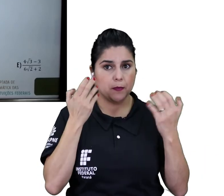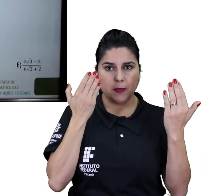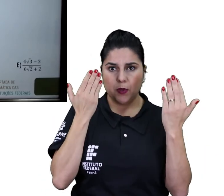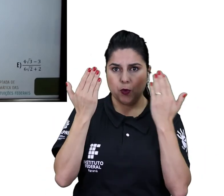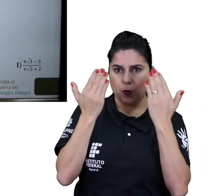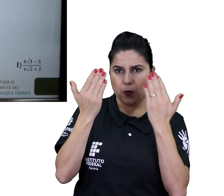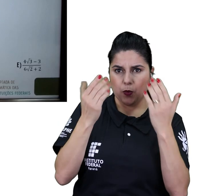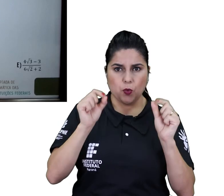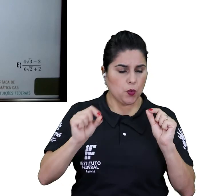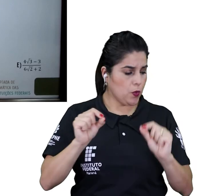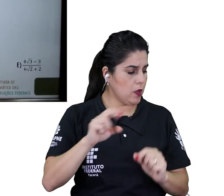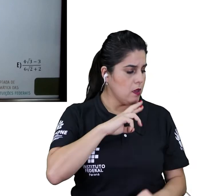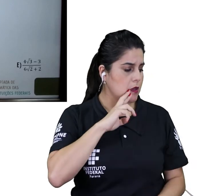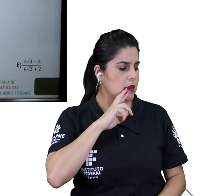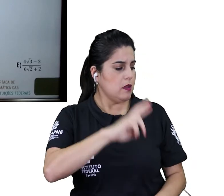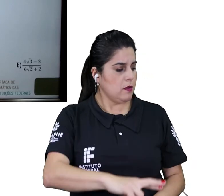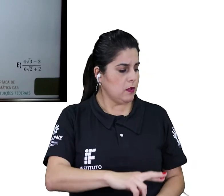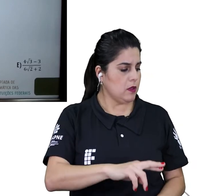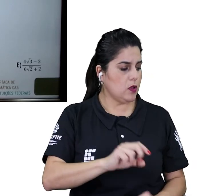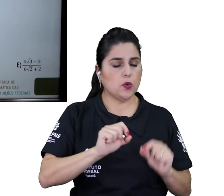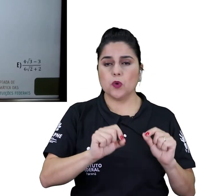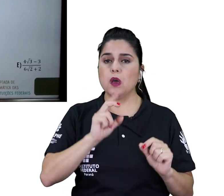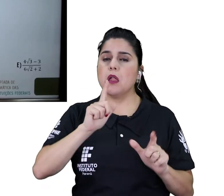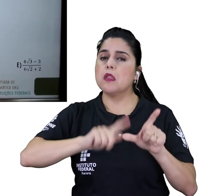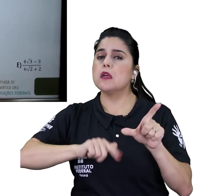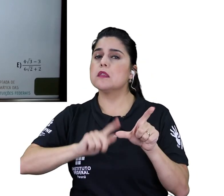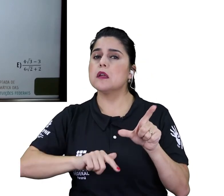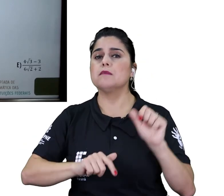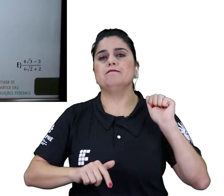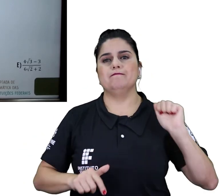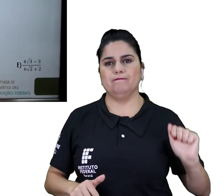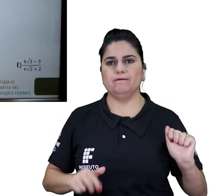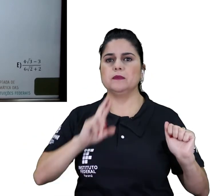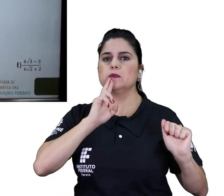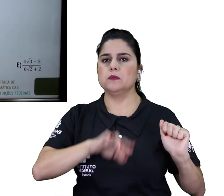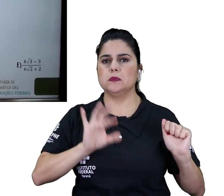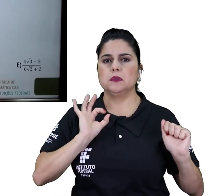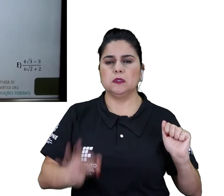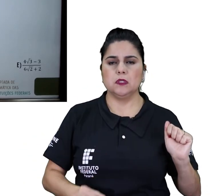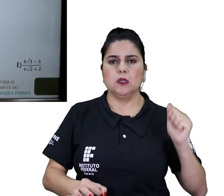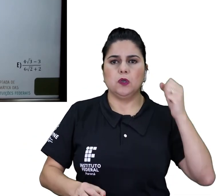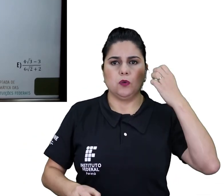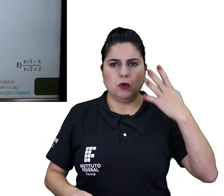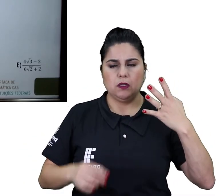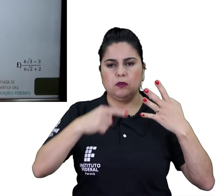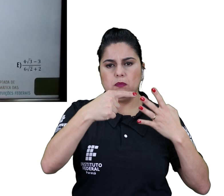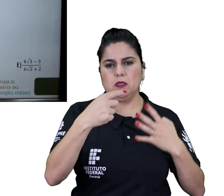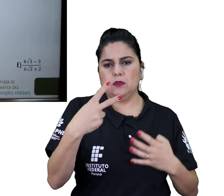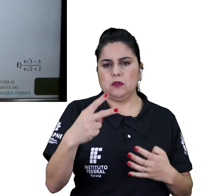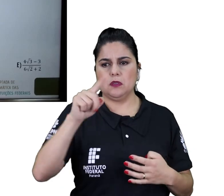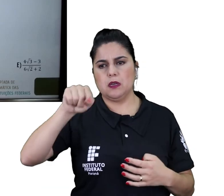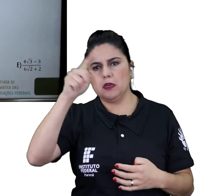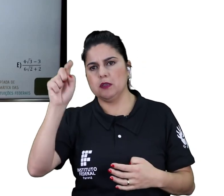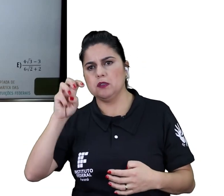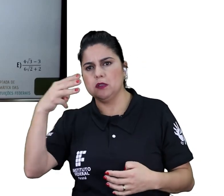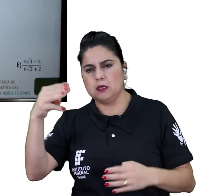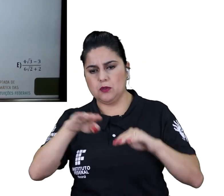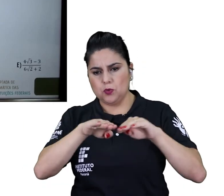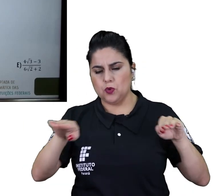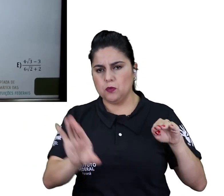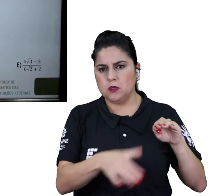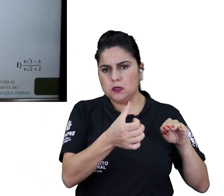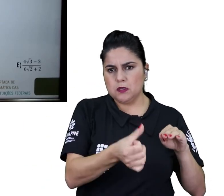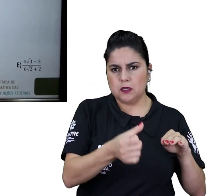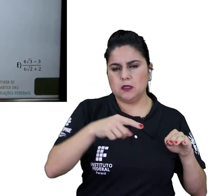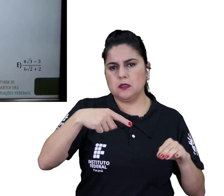que esse resultado é de fato a letra A. 4 menos 2 raiz de 3 sobre